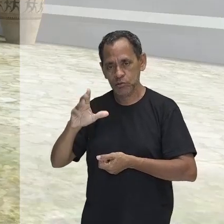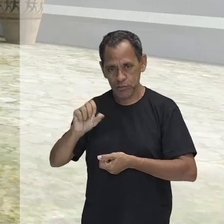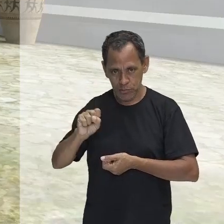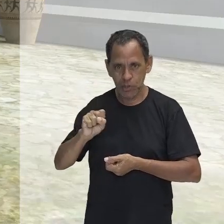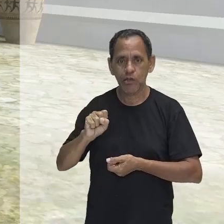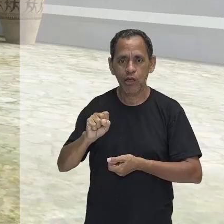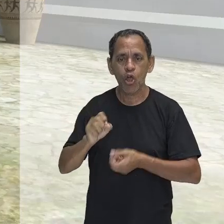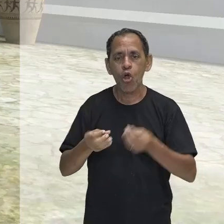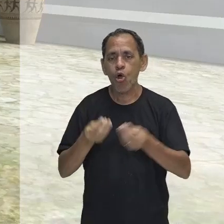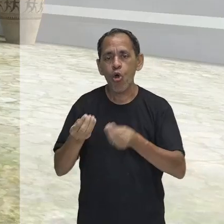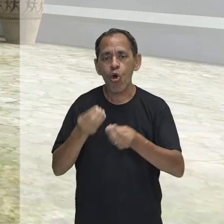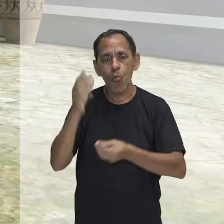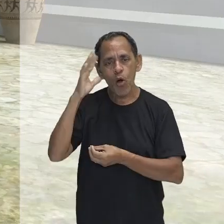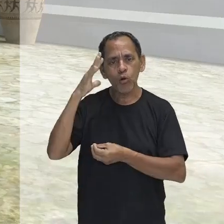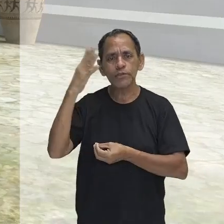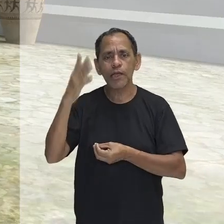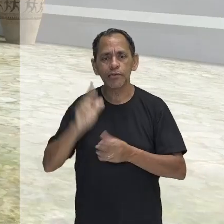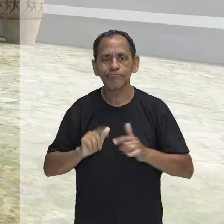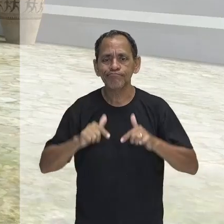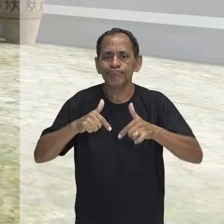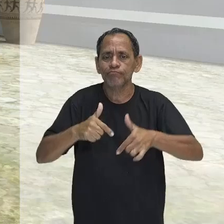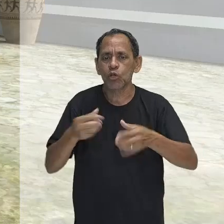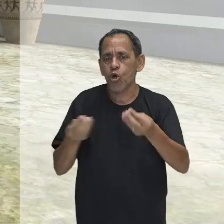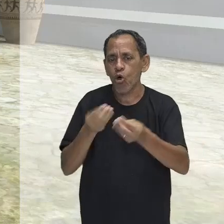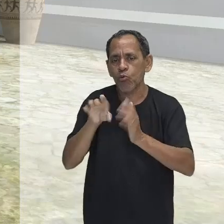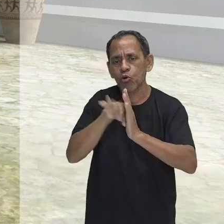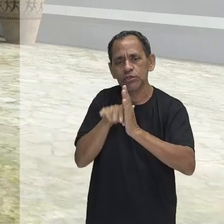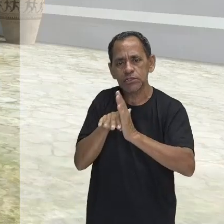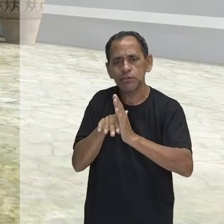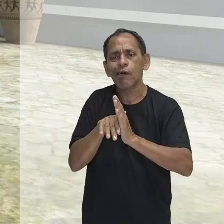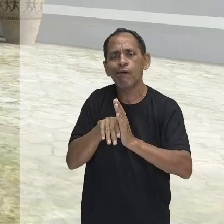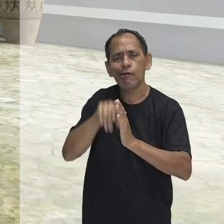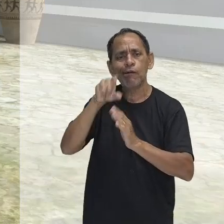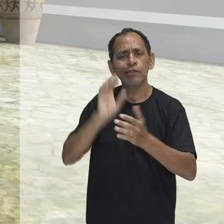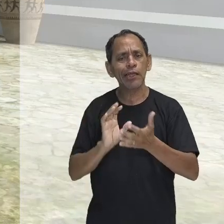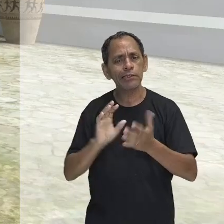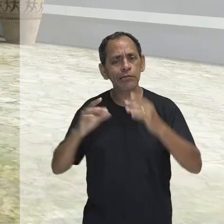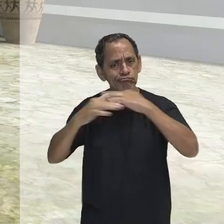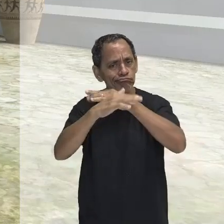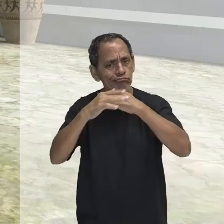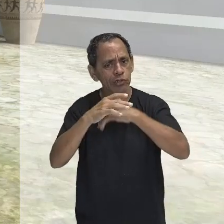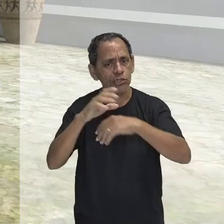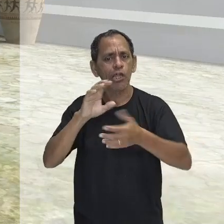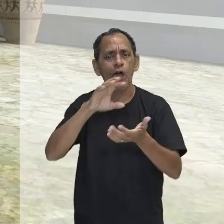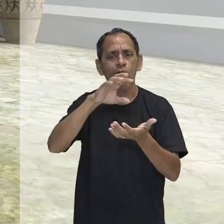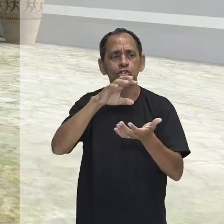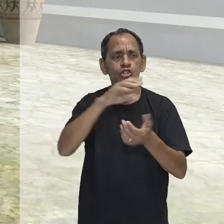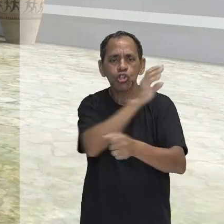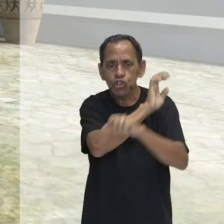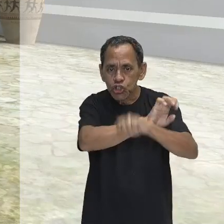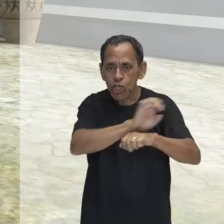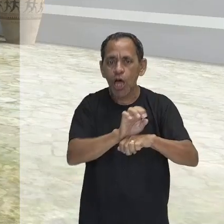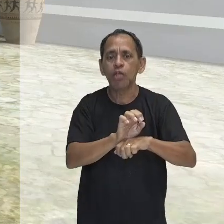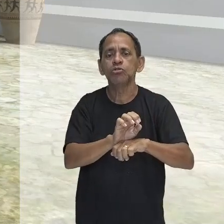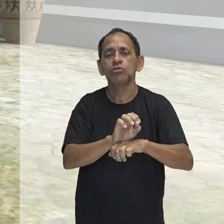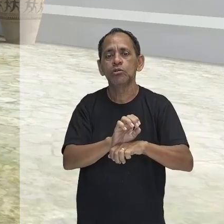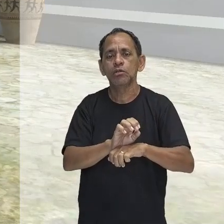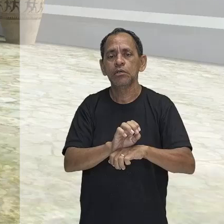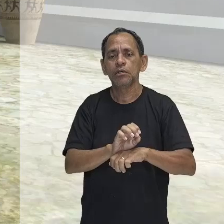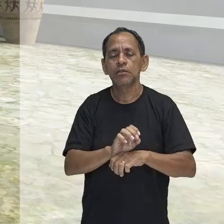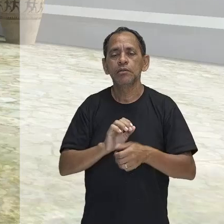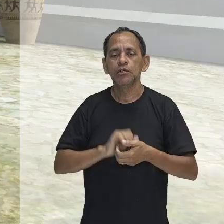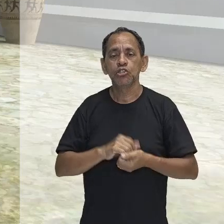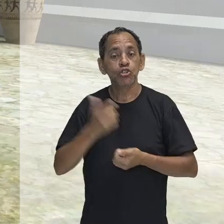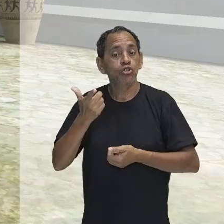uma cidade-estado, como era o conceito dessa cidade-estado, e a partir daí a gente vai mais uma vez conhecer como